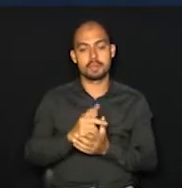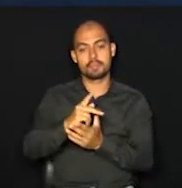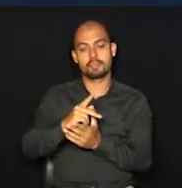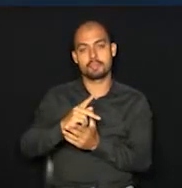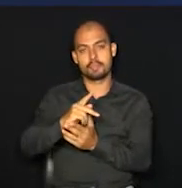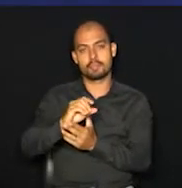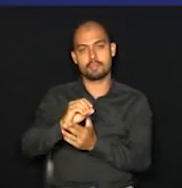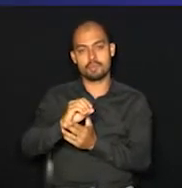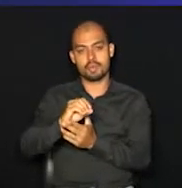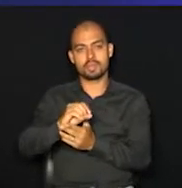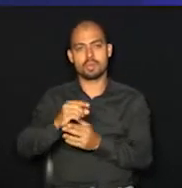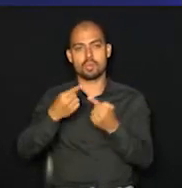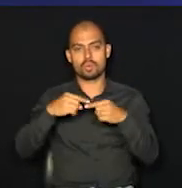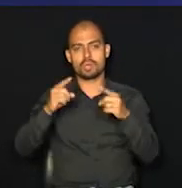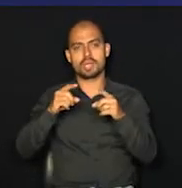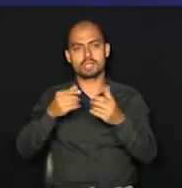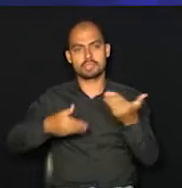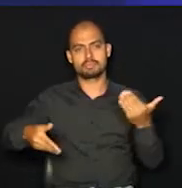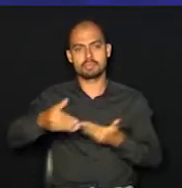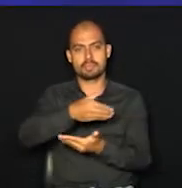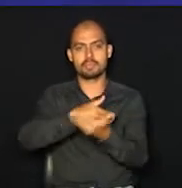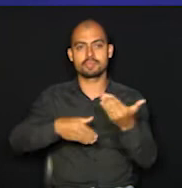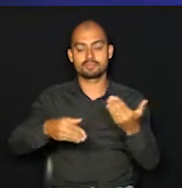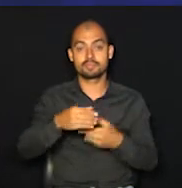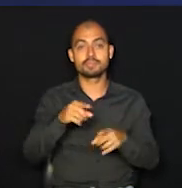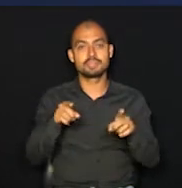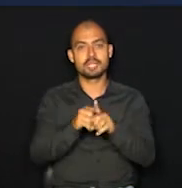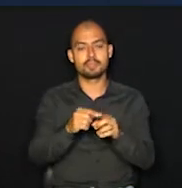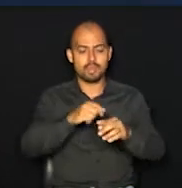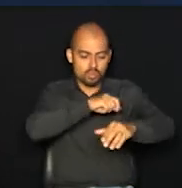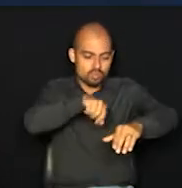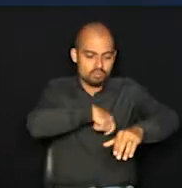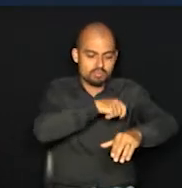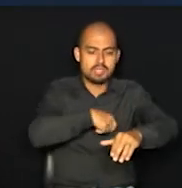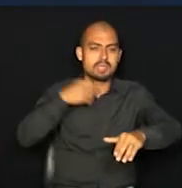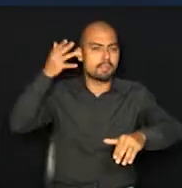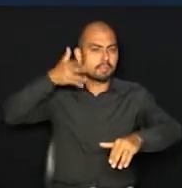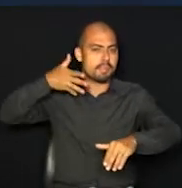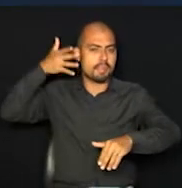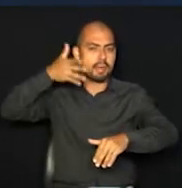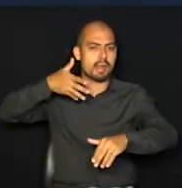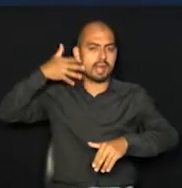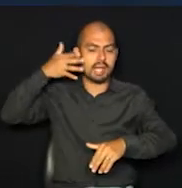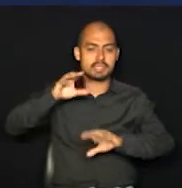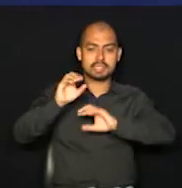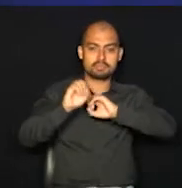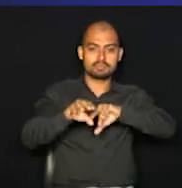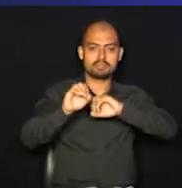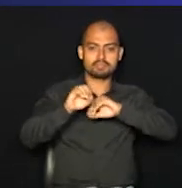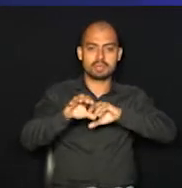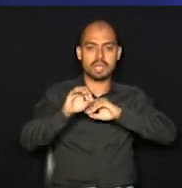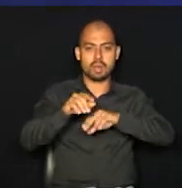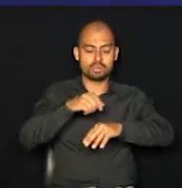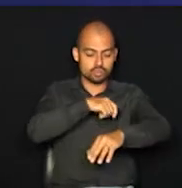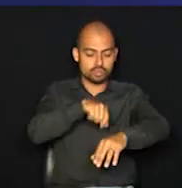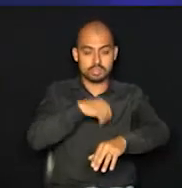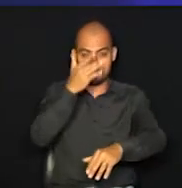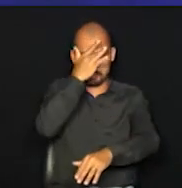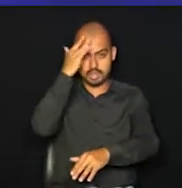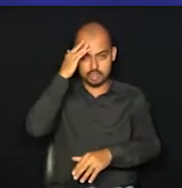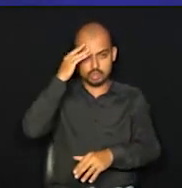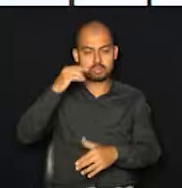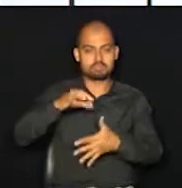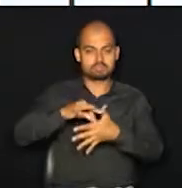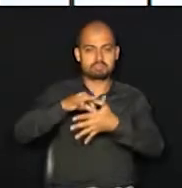orquestra interativa, além de gastronomia com palestras, aulas de culinária aí com renomados chefes